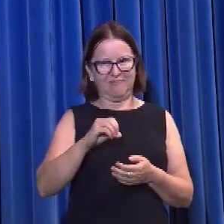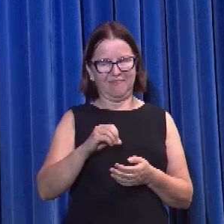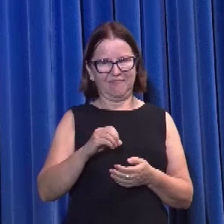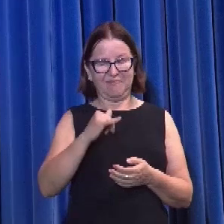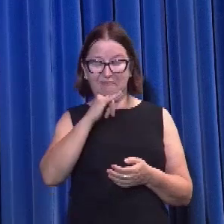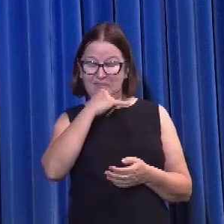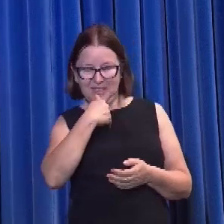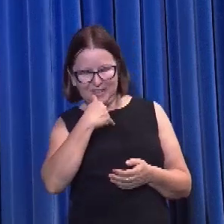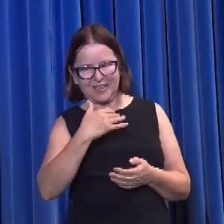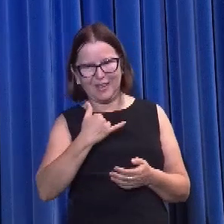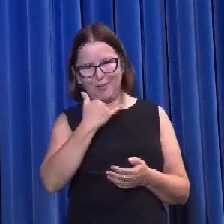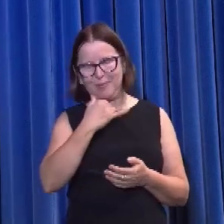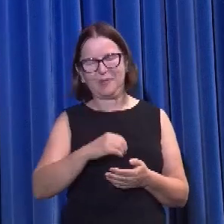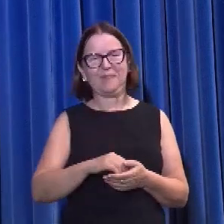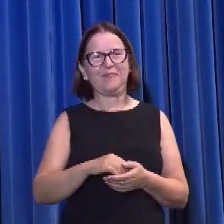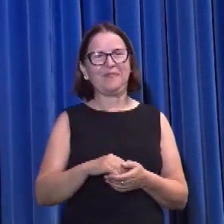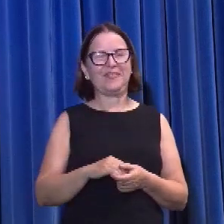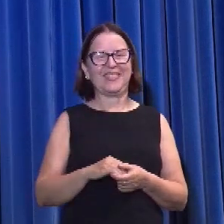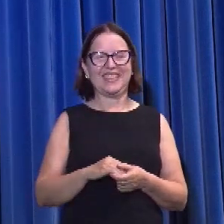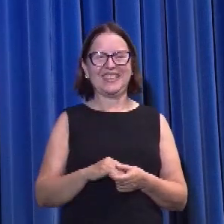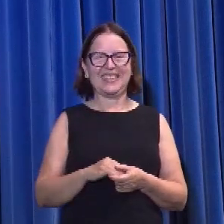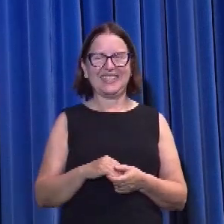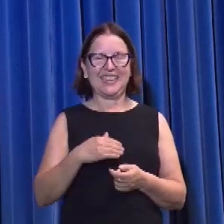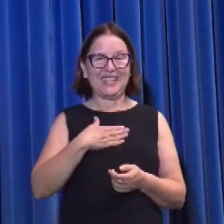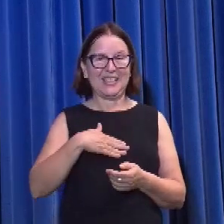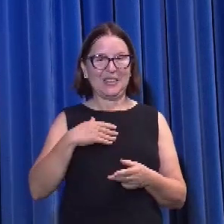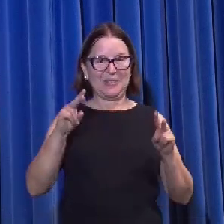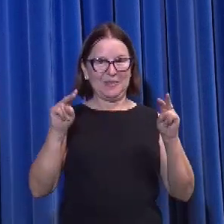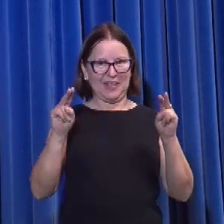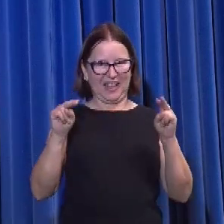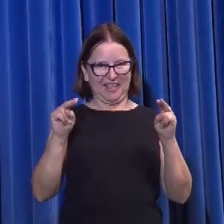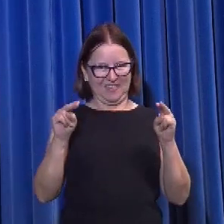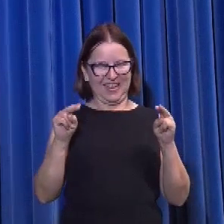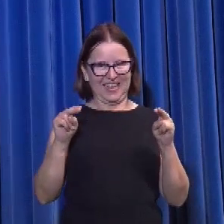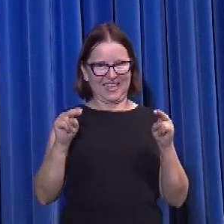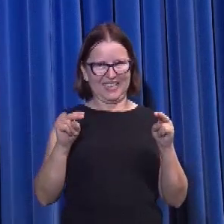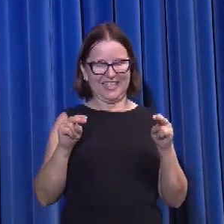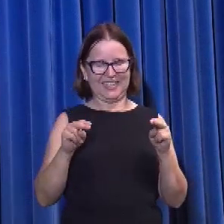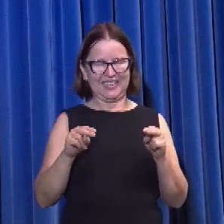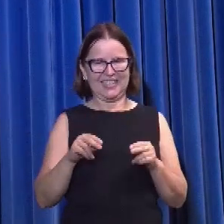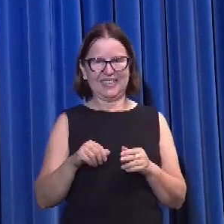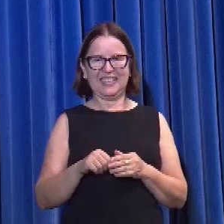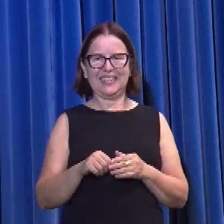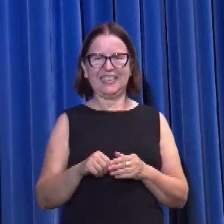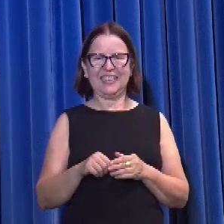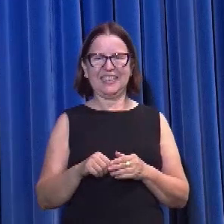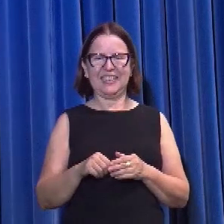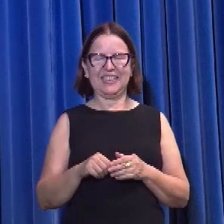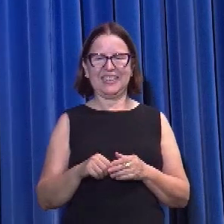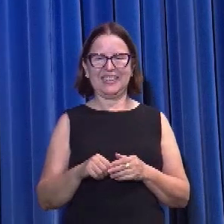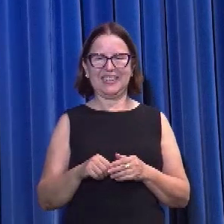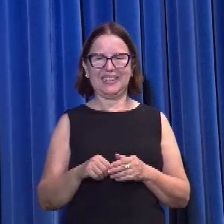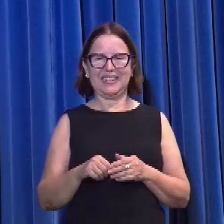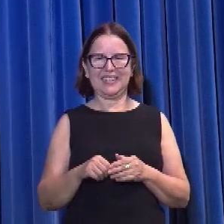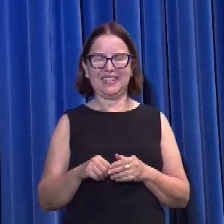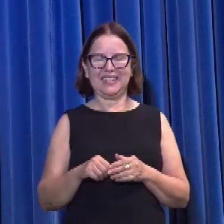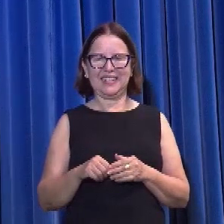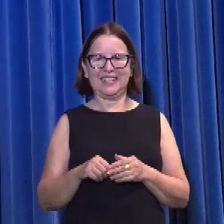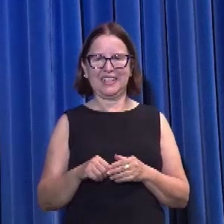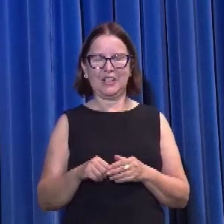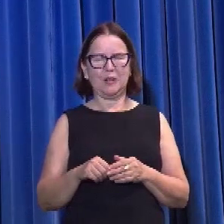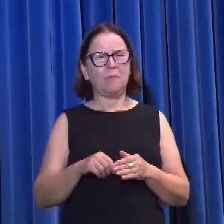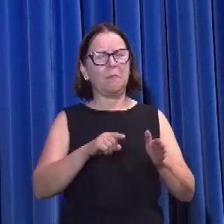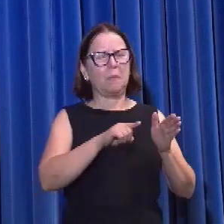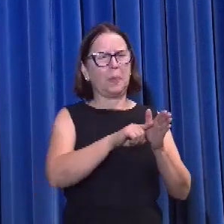Eu gosto muito de uma frase de Geraldo Coates, quando lhe perguntaram sobre